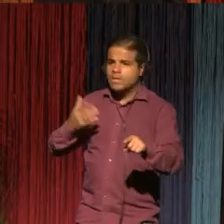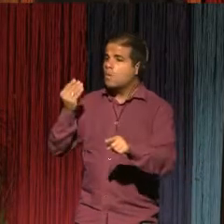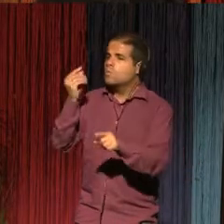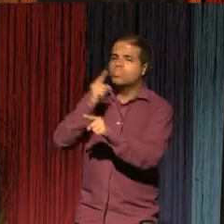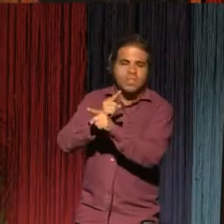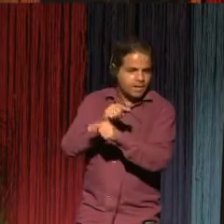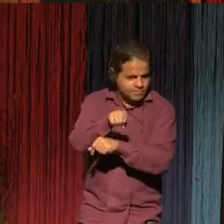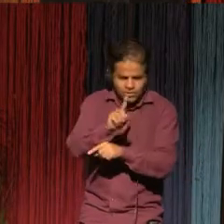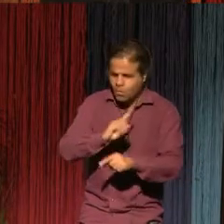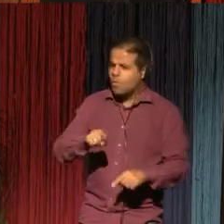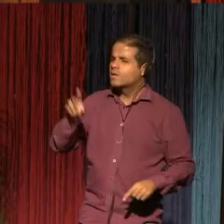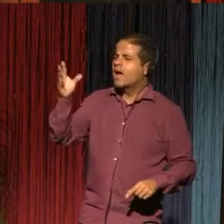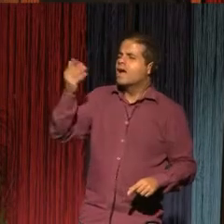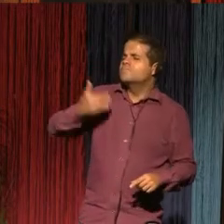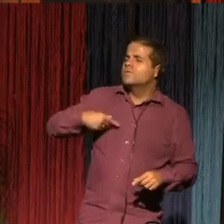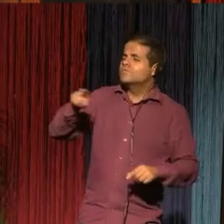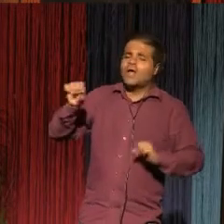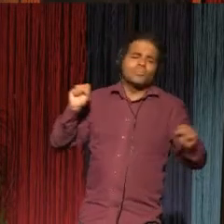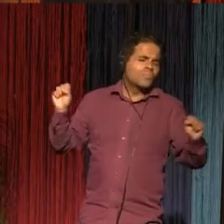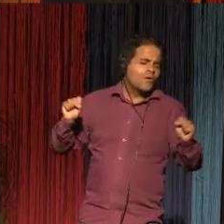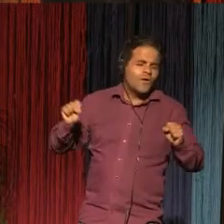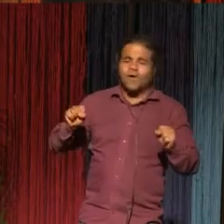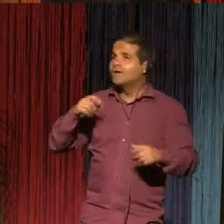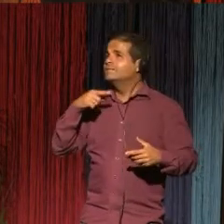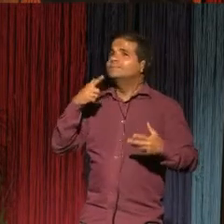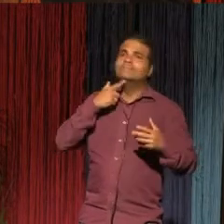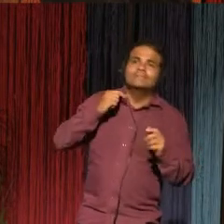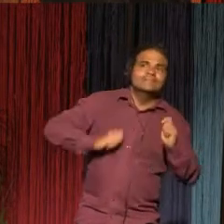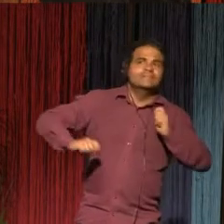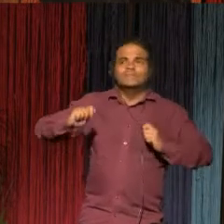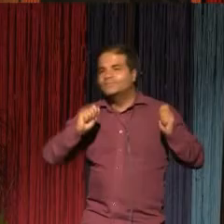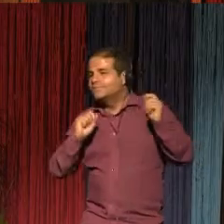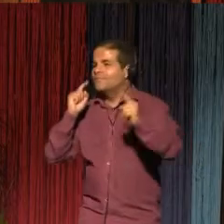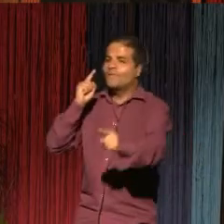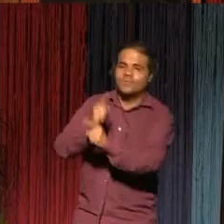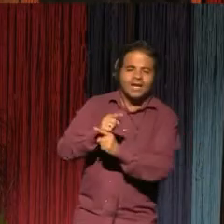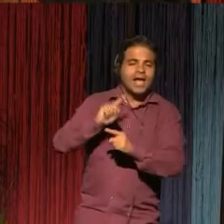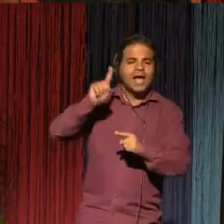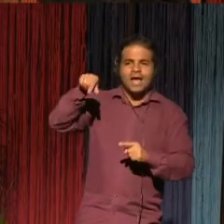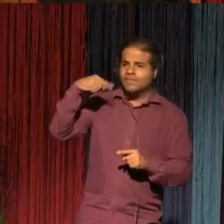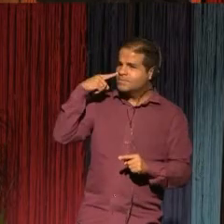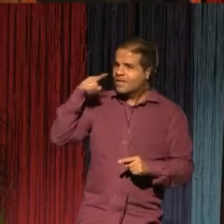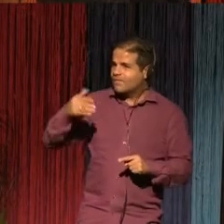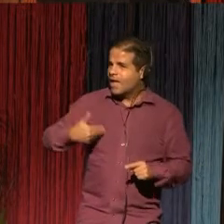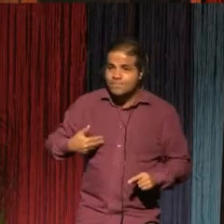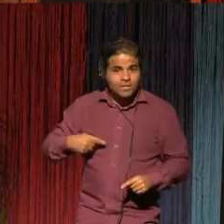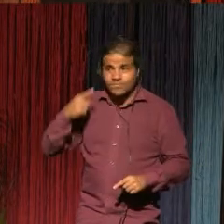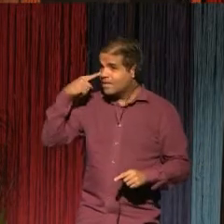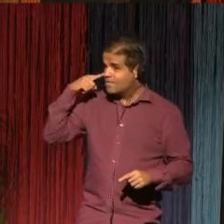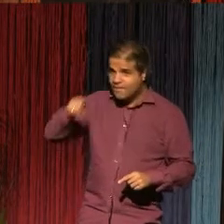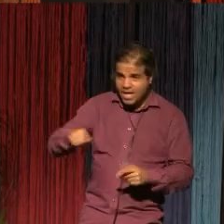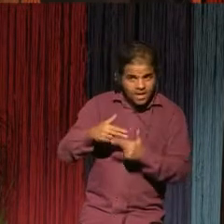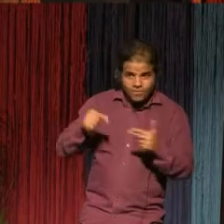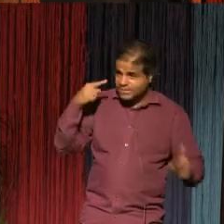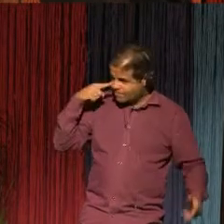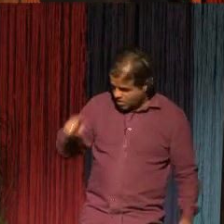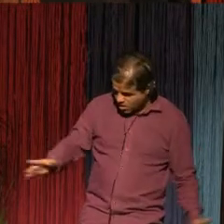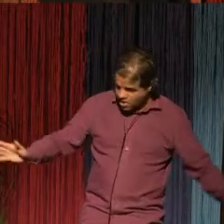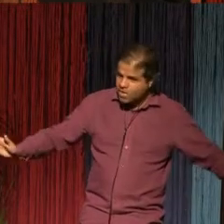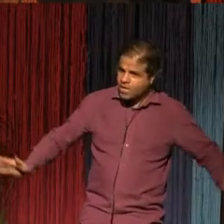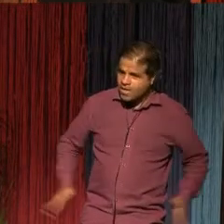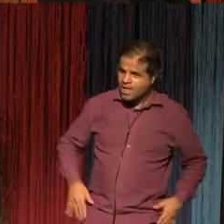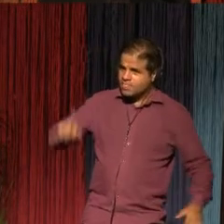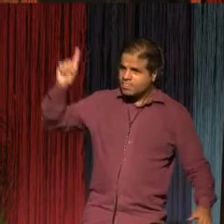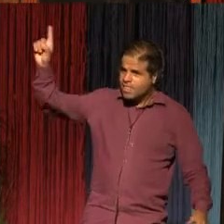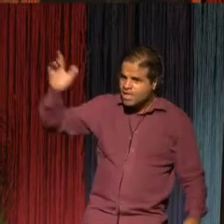muito tempo. Alguém que você adora, você não vê a hora de encontrar essa pessoa. Mas aí você vê o amigo, a primeira coisa que você fala é: